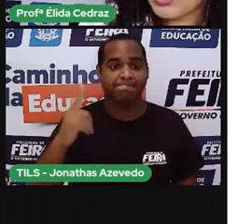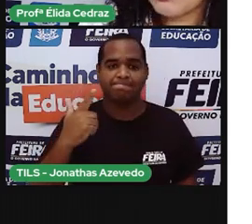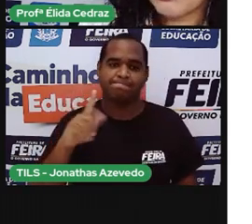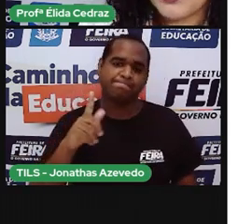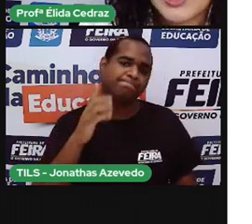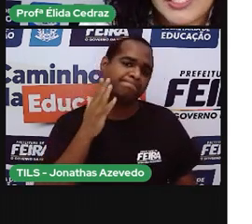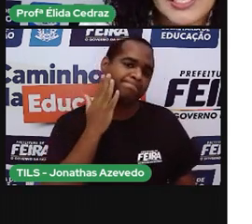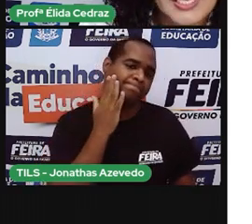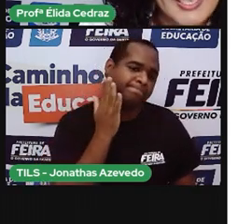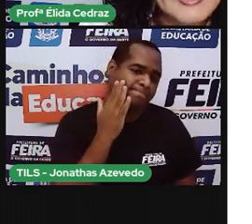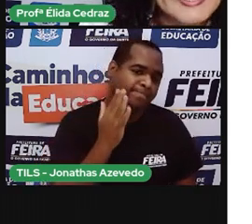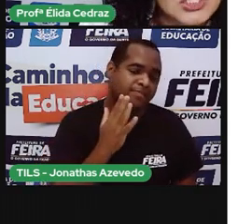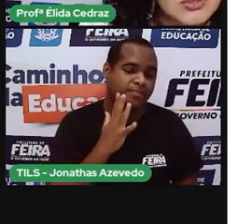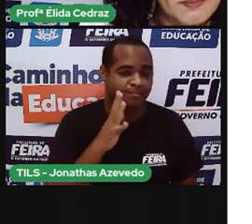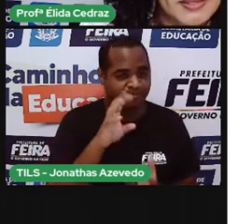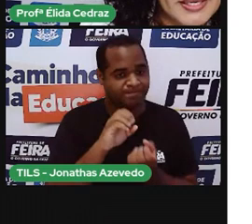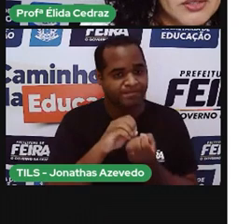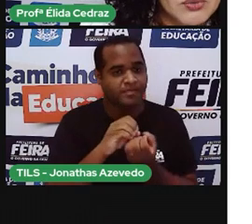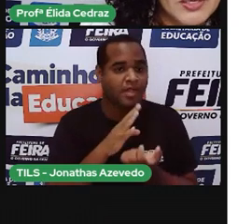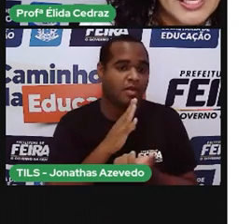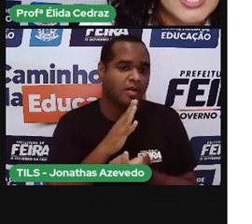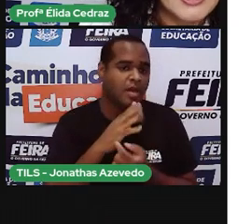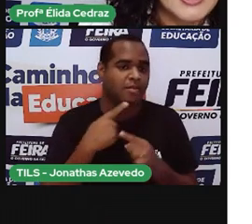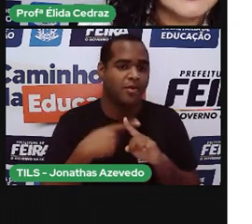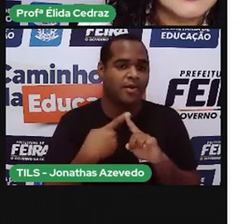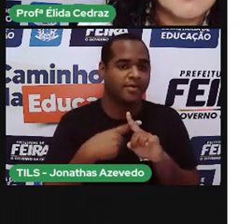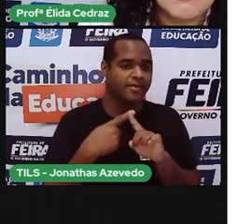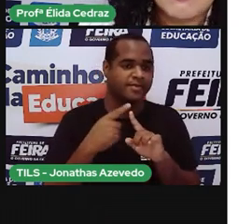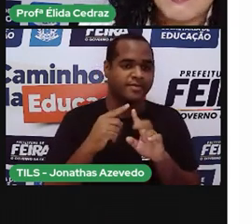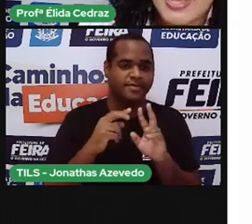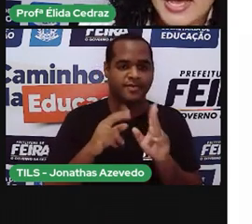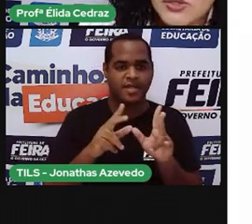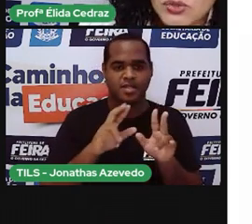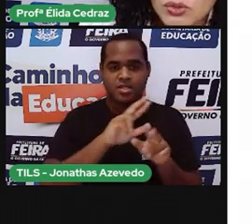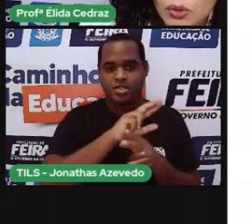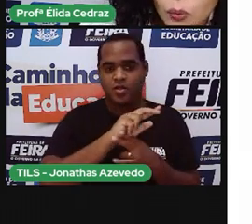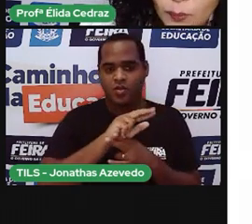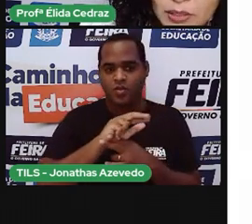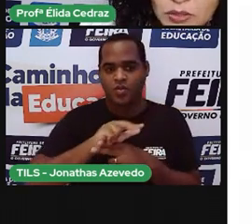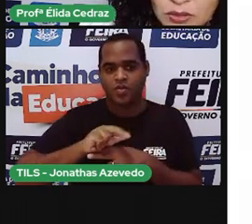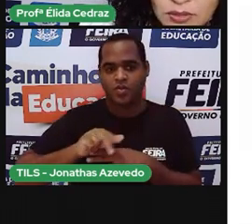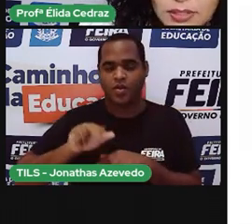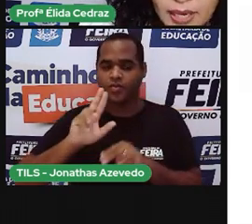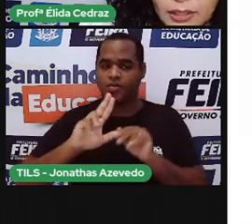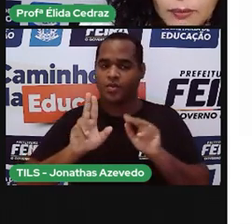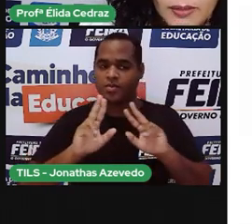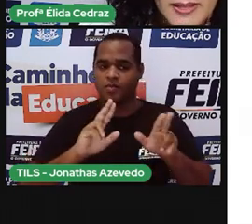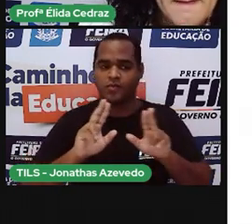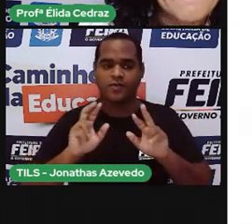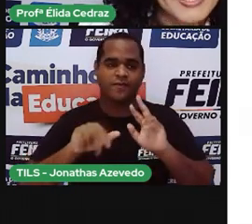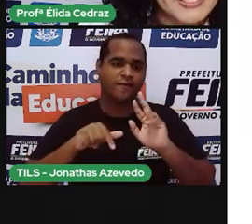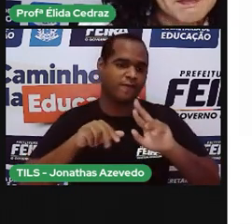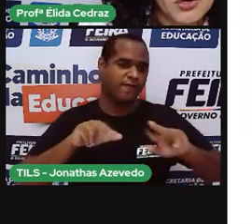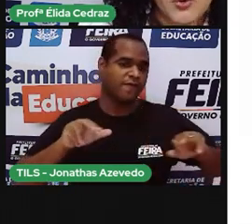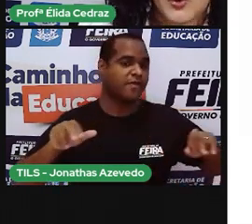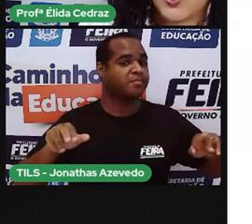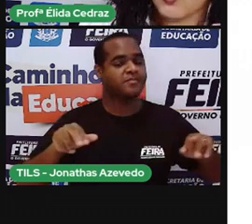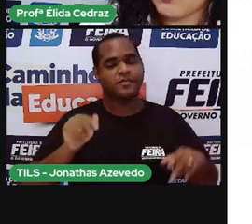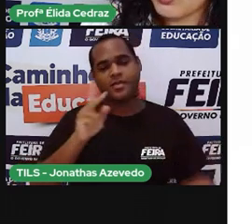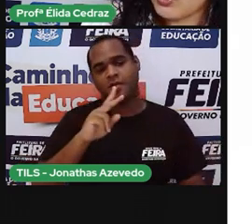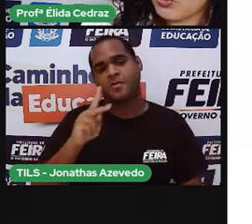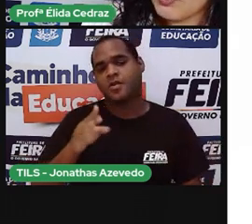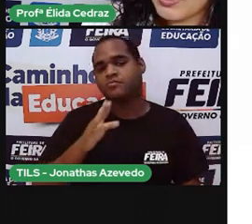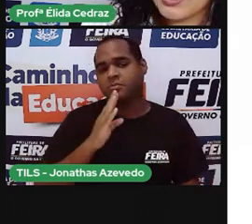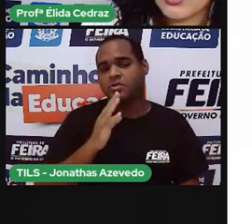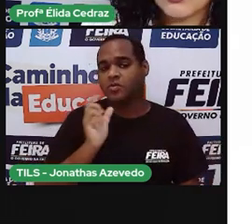comum, porque esse instrumento, ele recebe vários nomes, certo? Mas a Pró